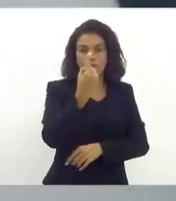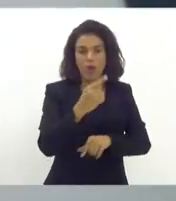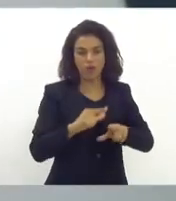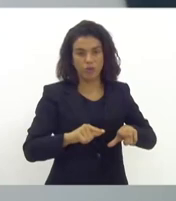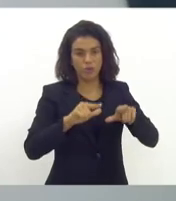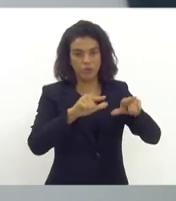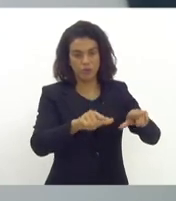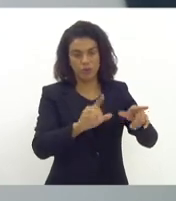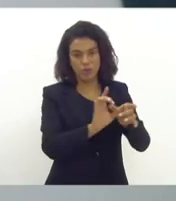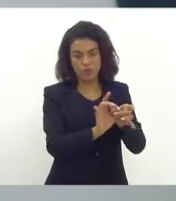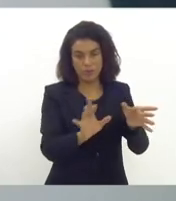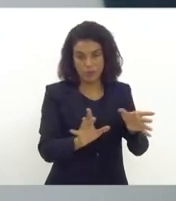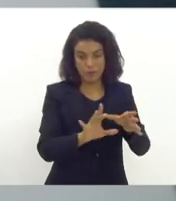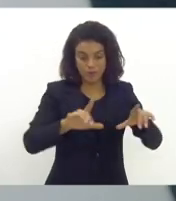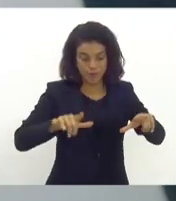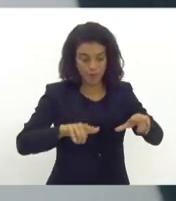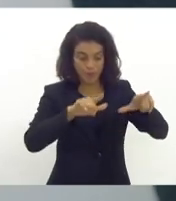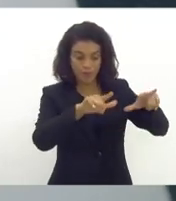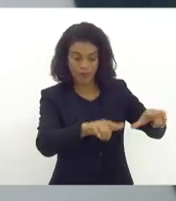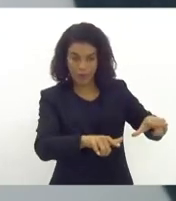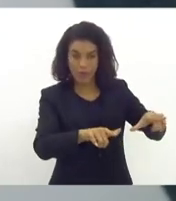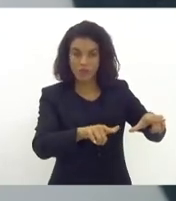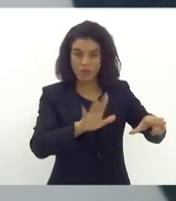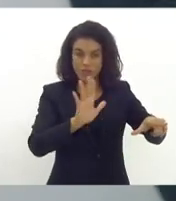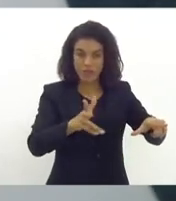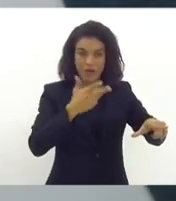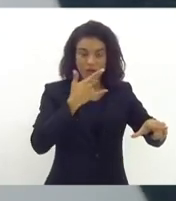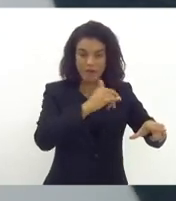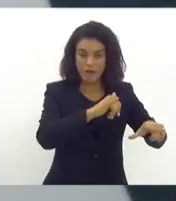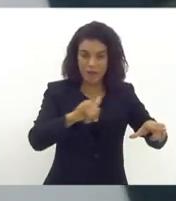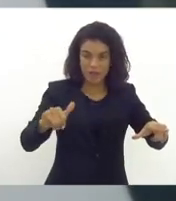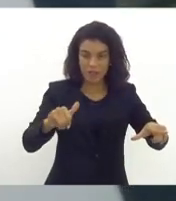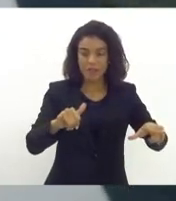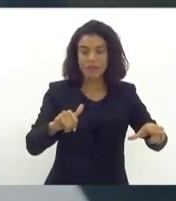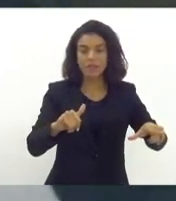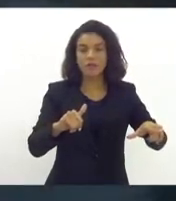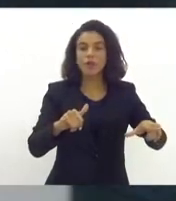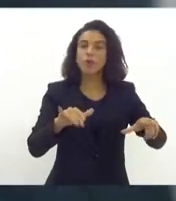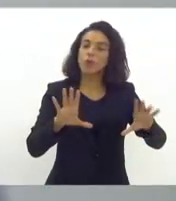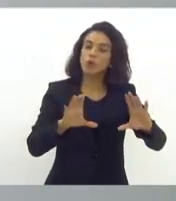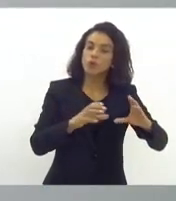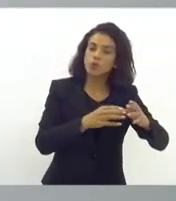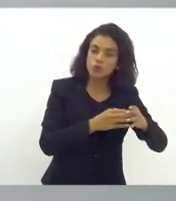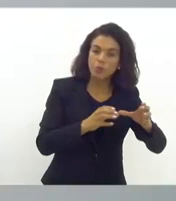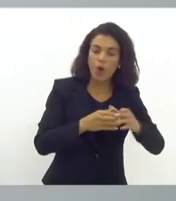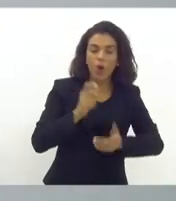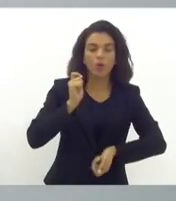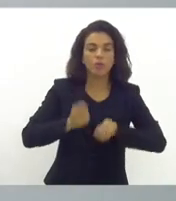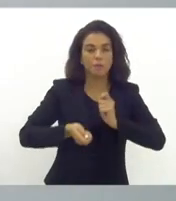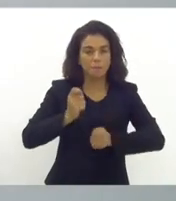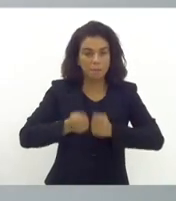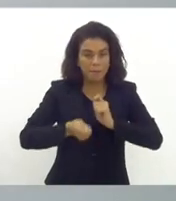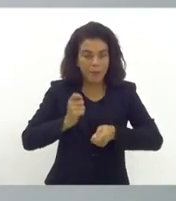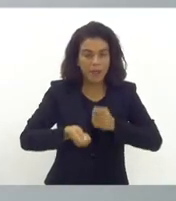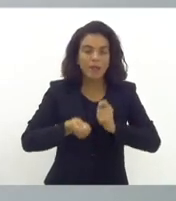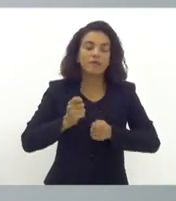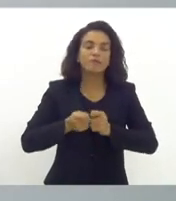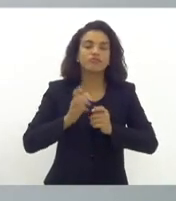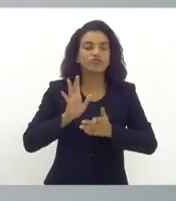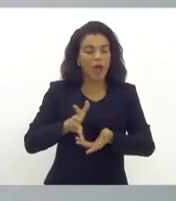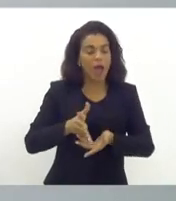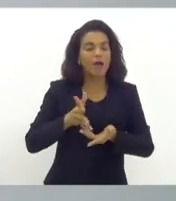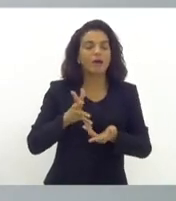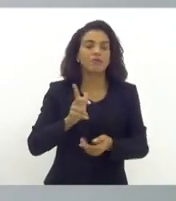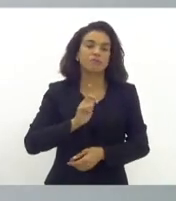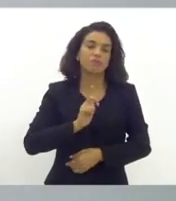a posteriormente essa autorização preliminar como eu falei e aqui repetindo os blocos e as bandas é passam